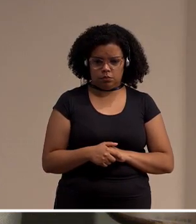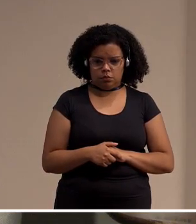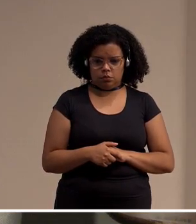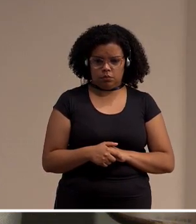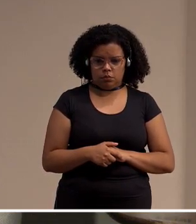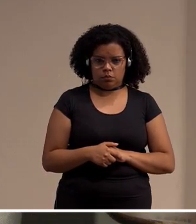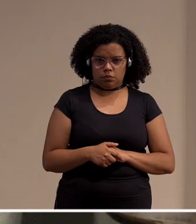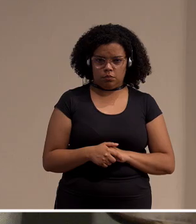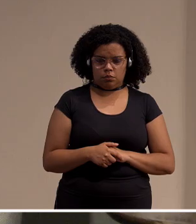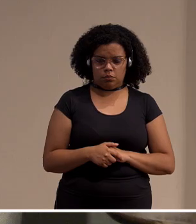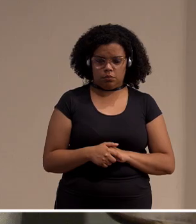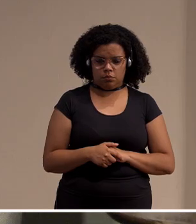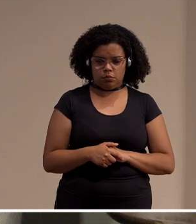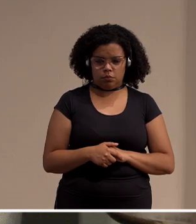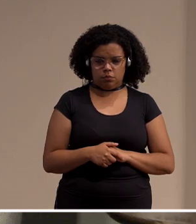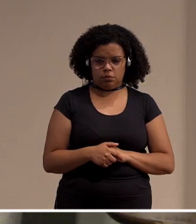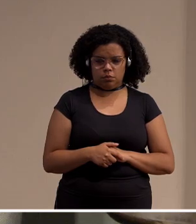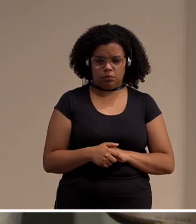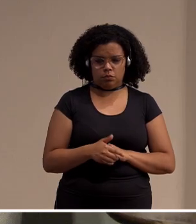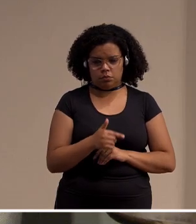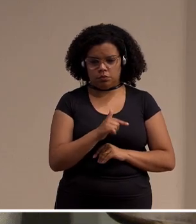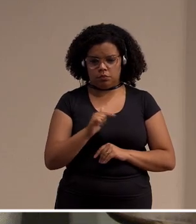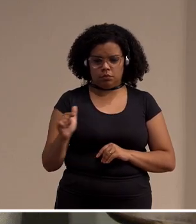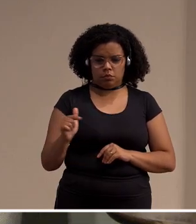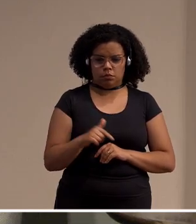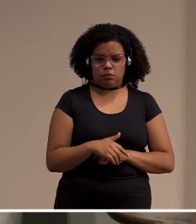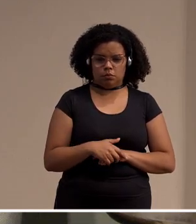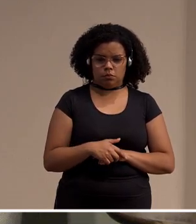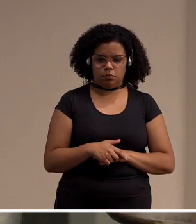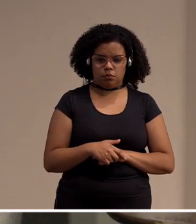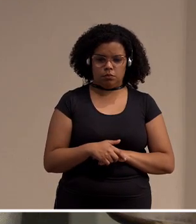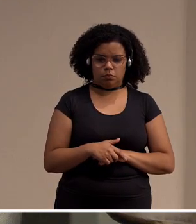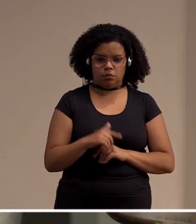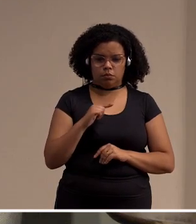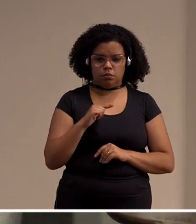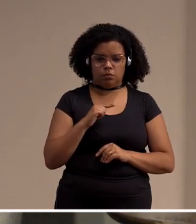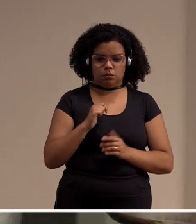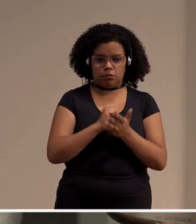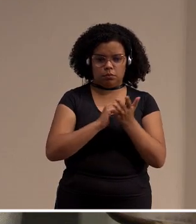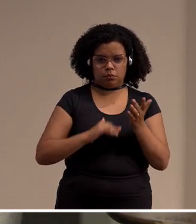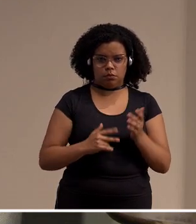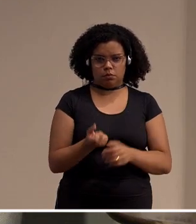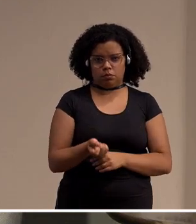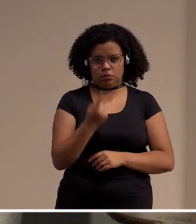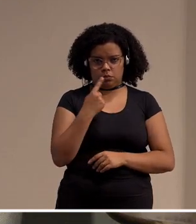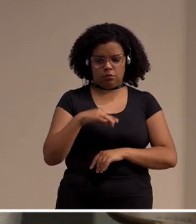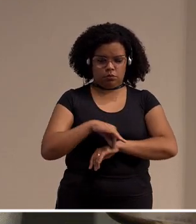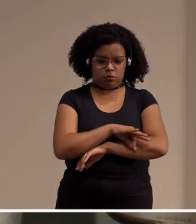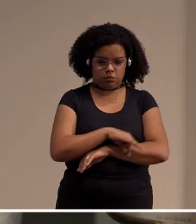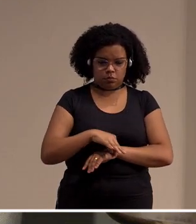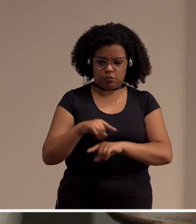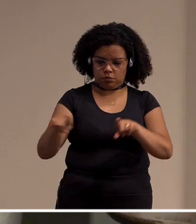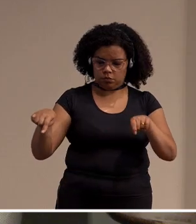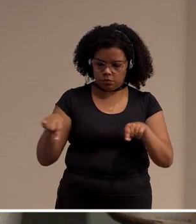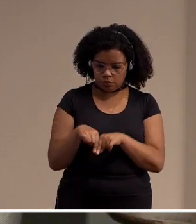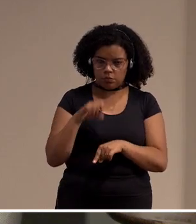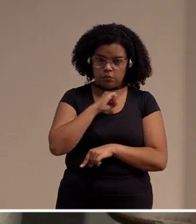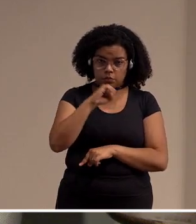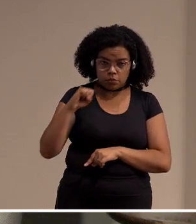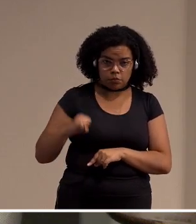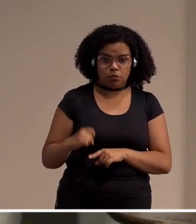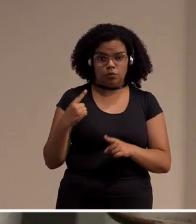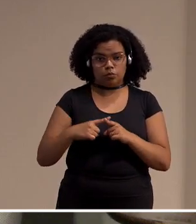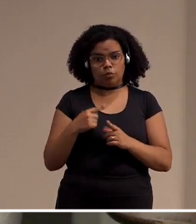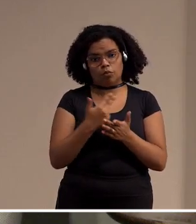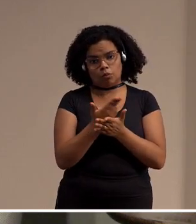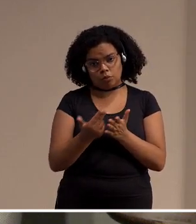dos animais, né? Mas que, por outro lado, cumpre esse papel um tanto estranho de ser uma arquiteta de matadouros, porque